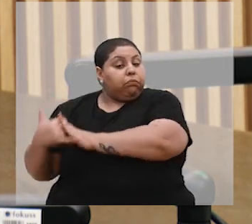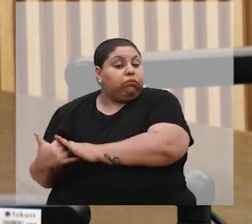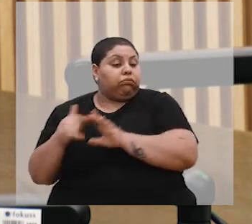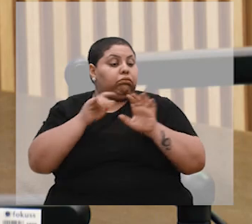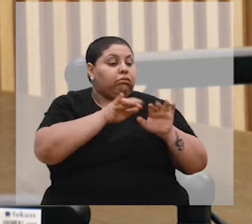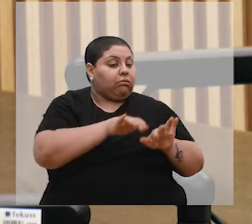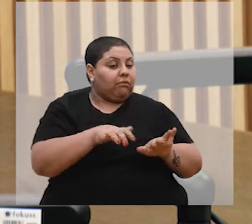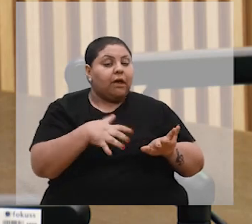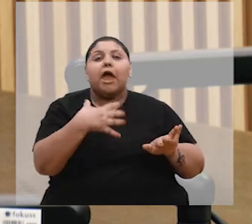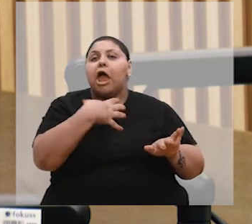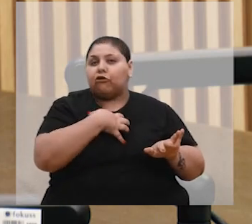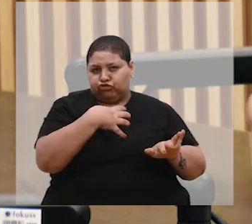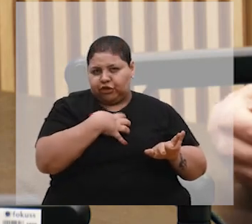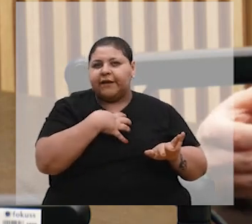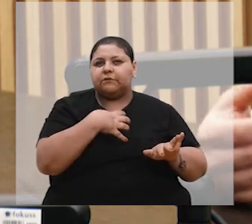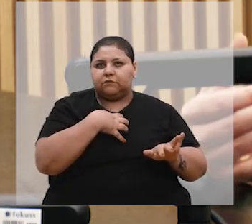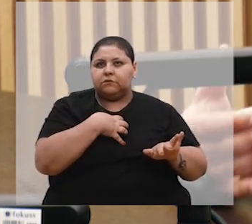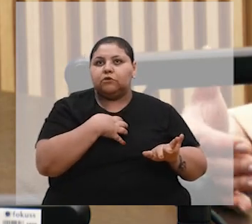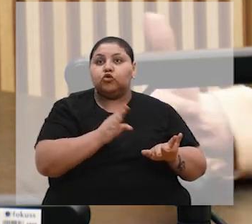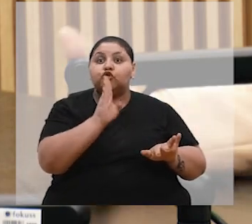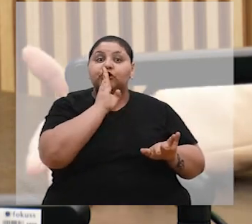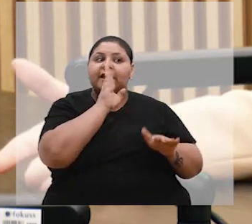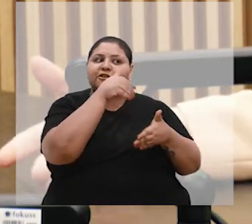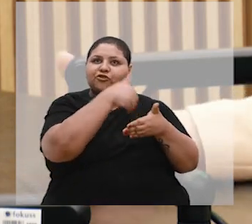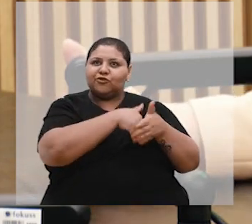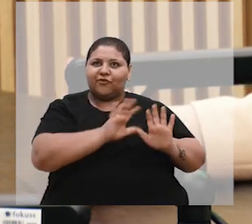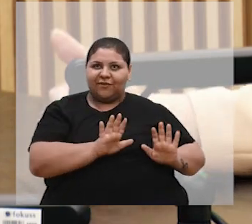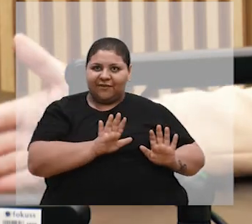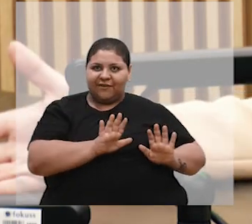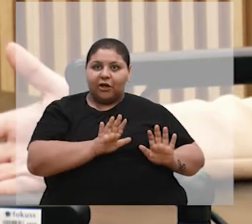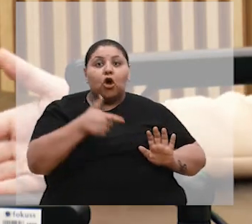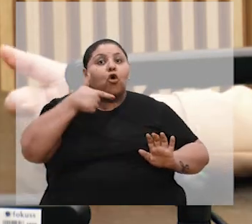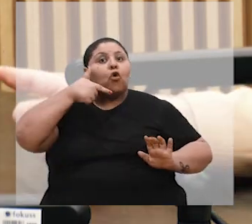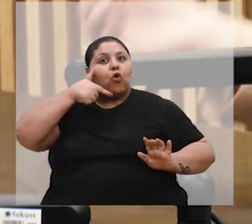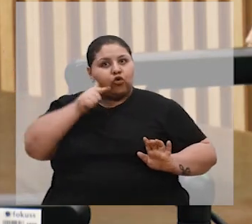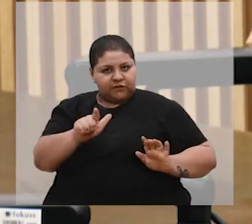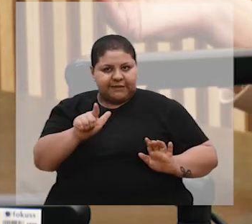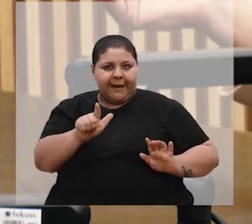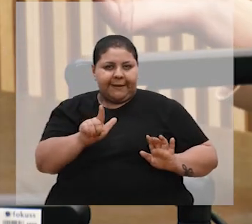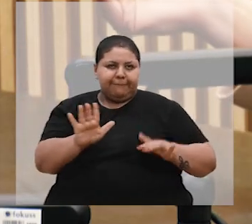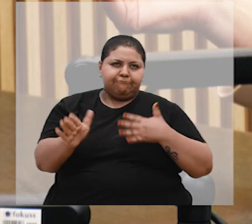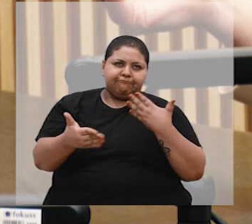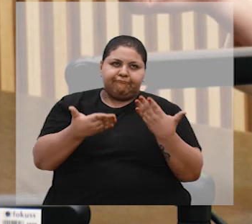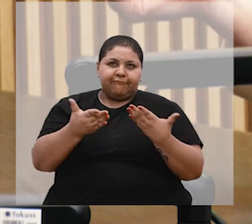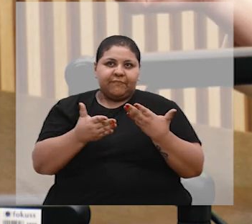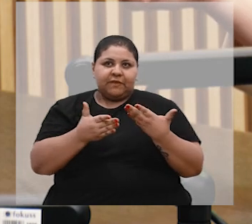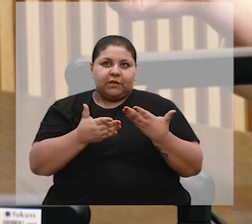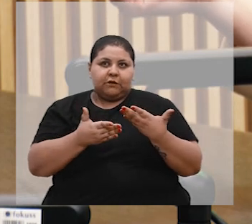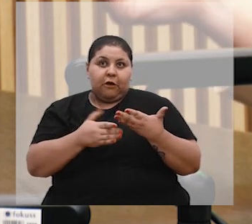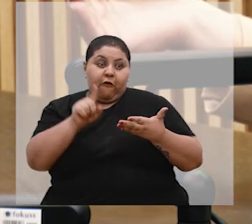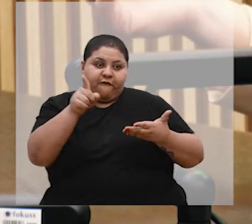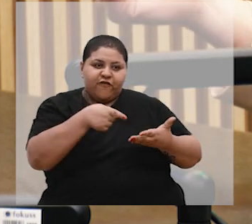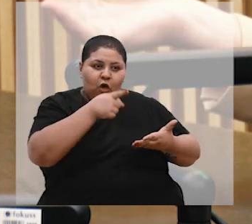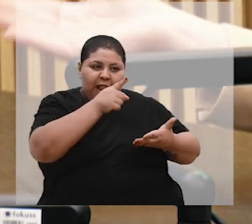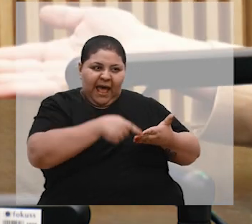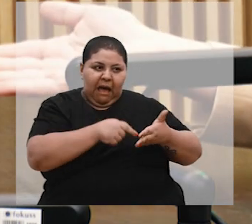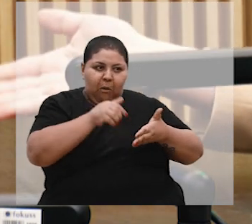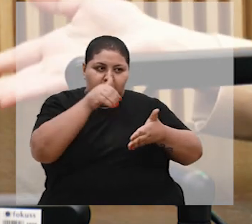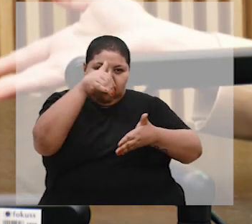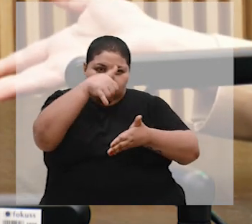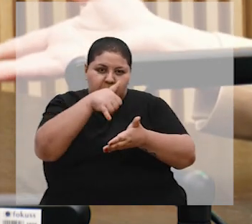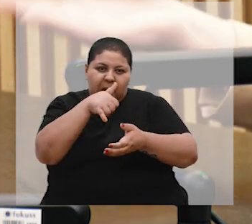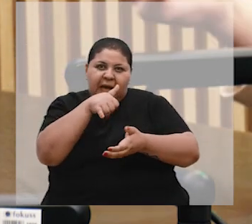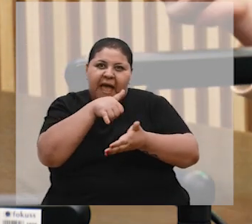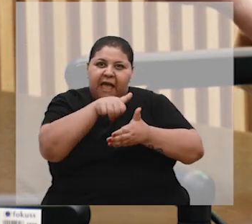de manter o sigilo do voto. Bom, se você tenta, não só consegue violar, mas se você tenta violar o sigilo de voto, é um